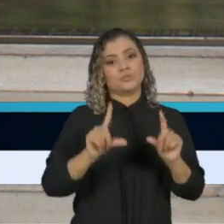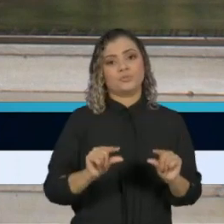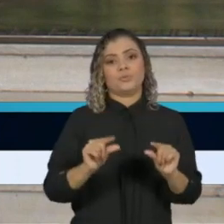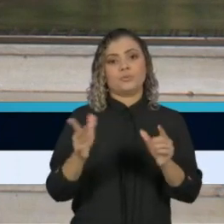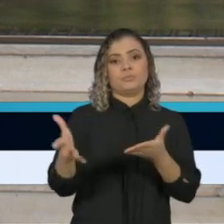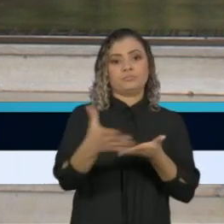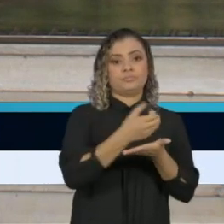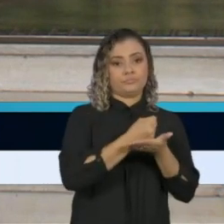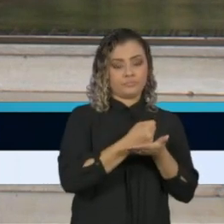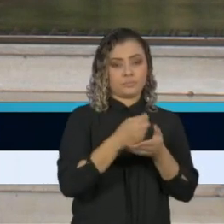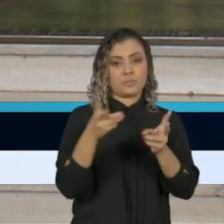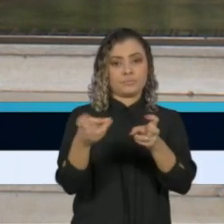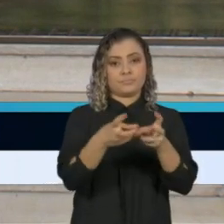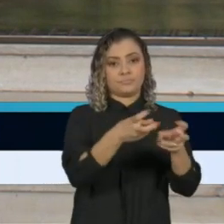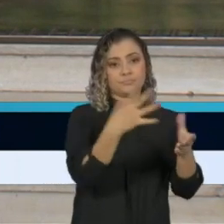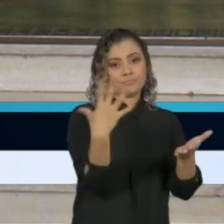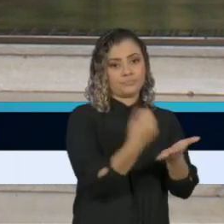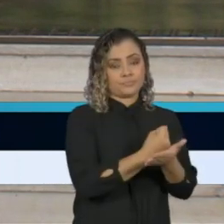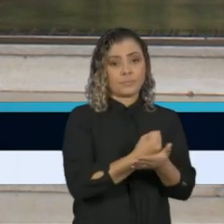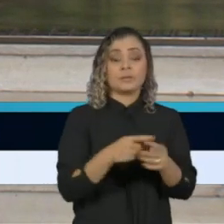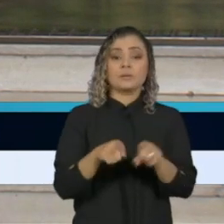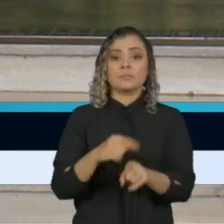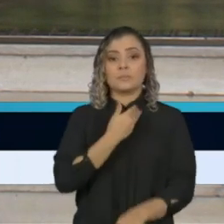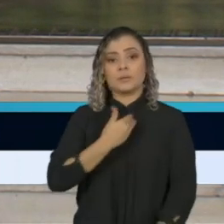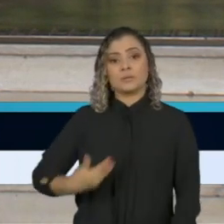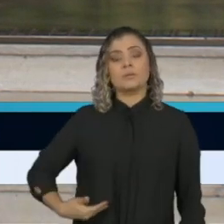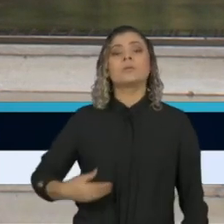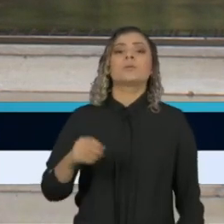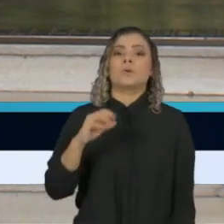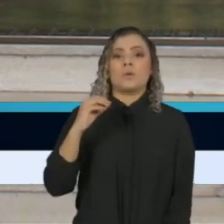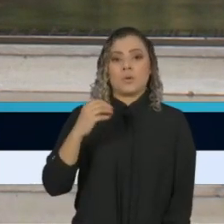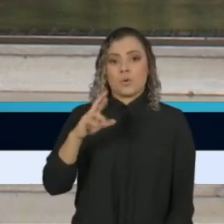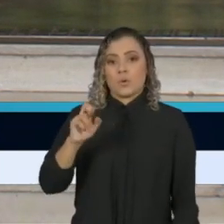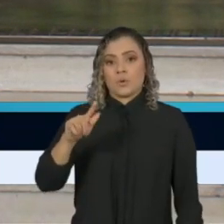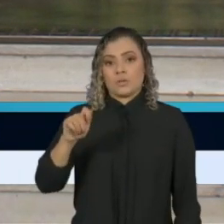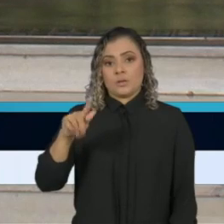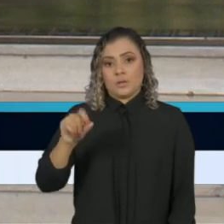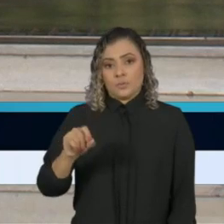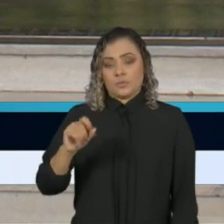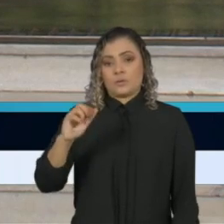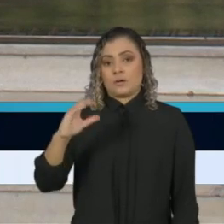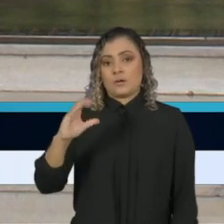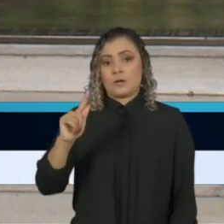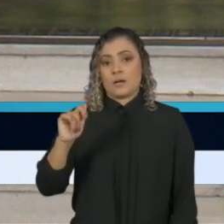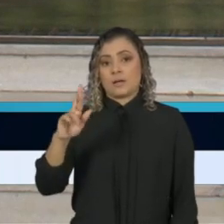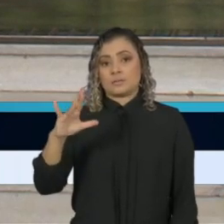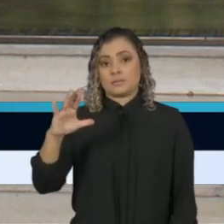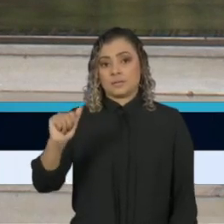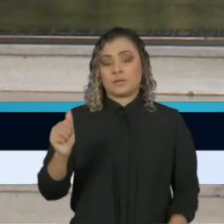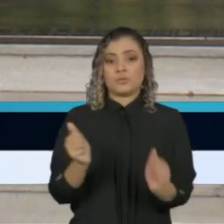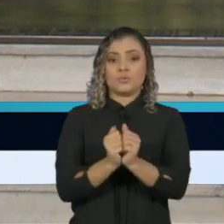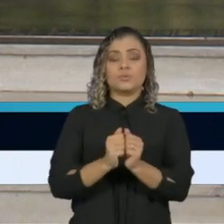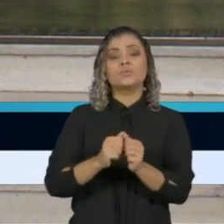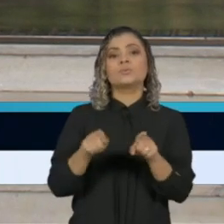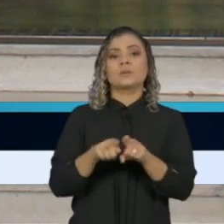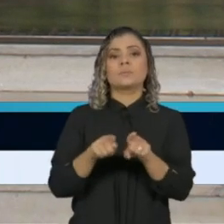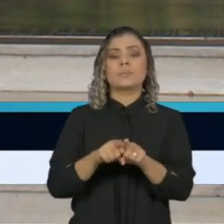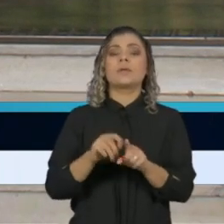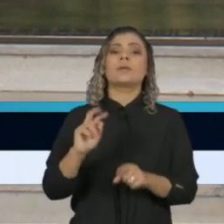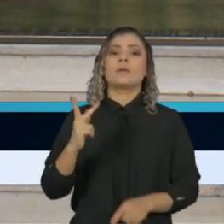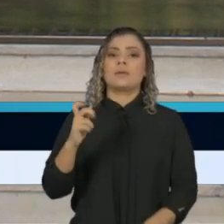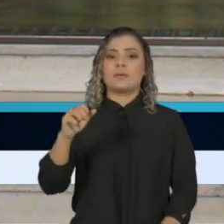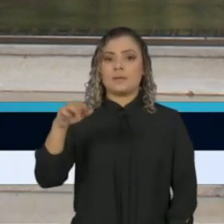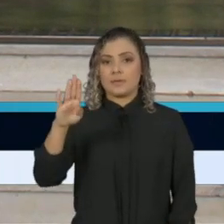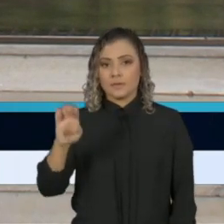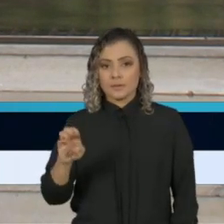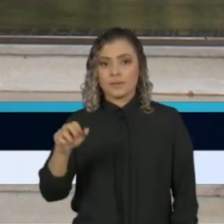O vice-governador e secretário de governo, Rodrigo Garcia, coordenou um grupo de trabalho ao lado de Henrique Meirelles, Patrícia Ellen e